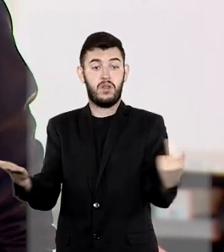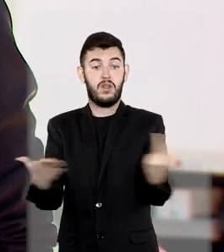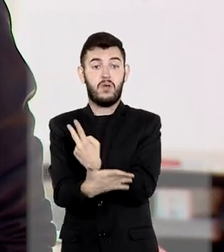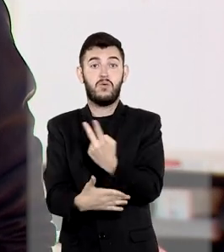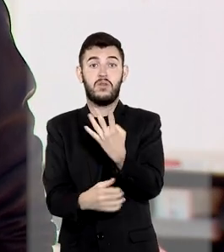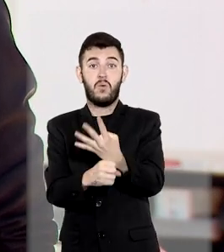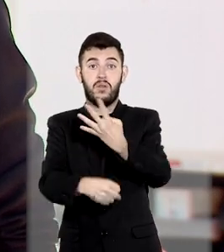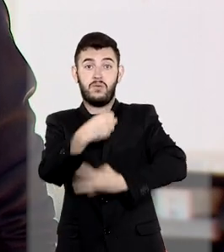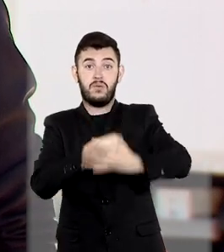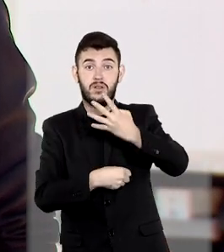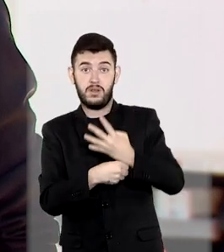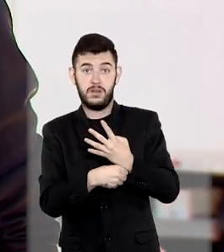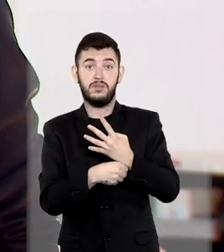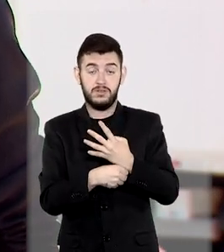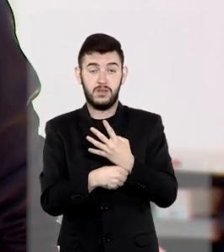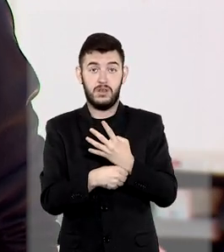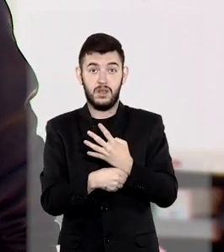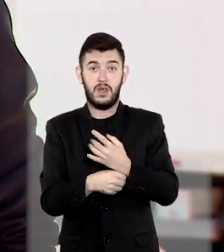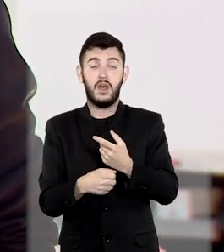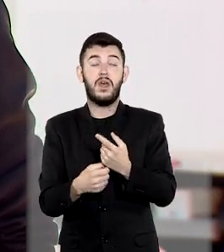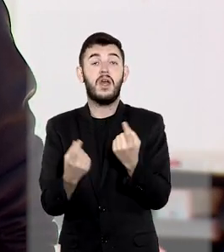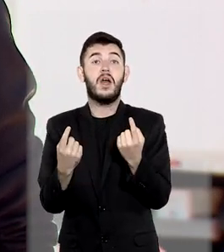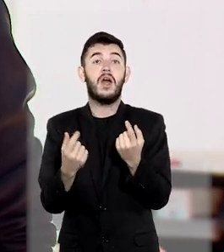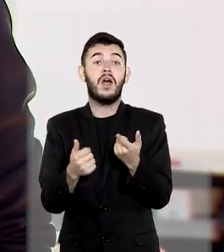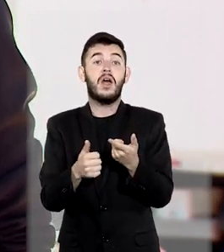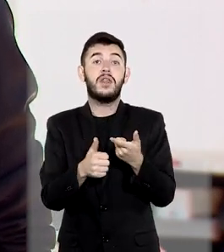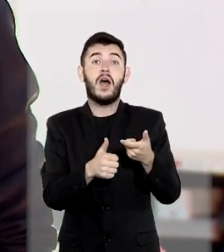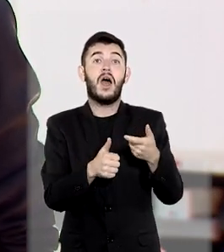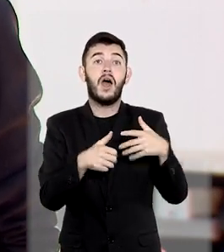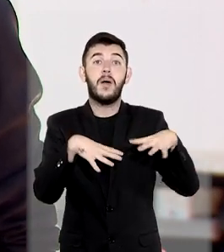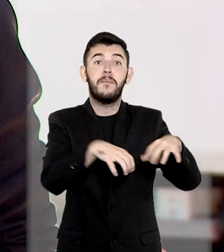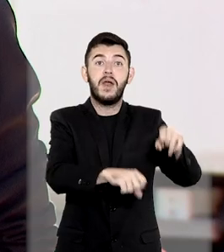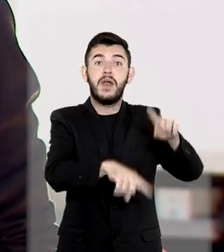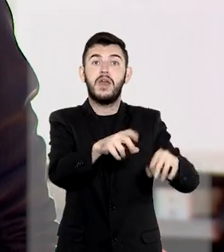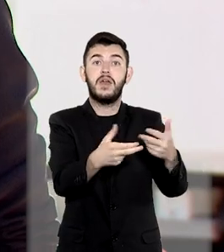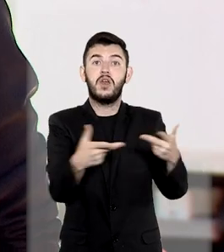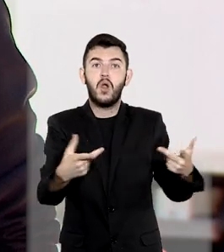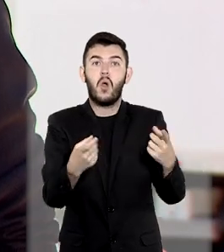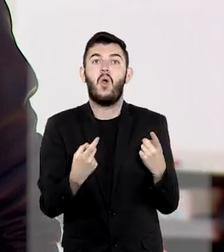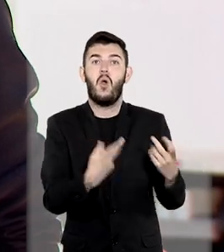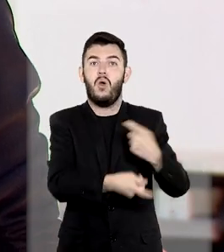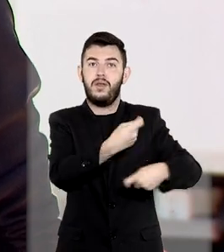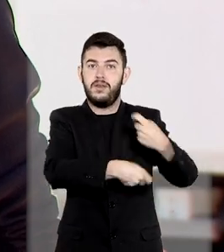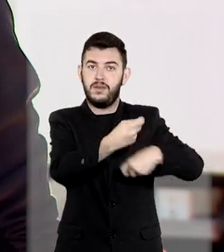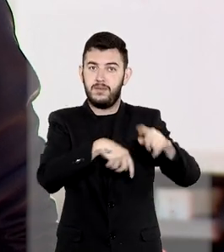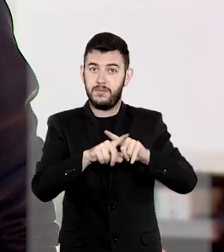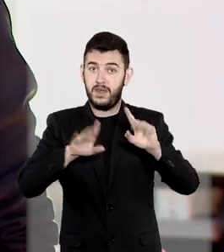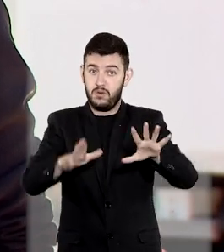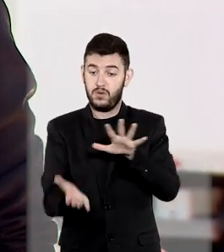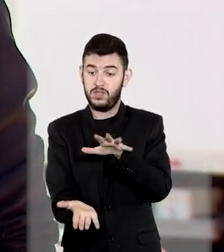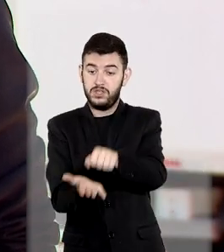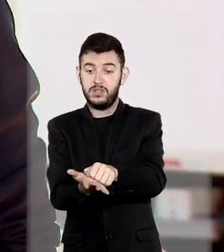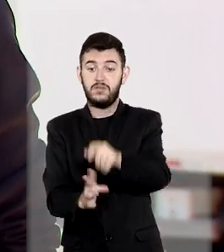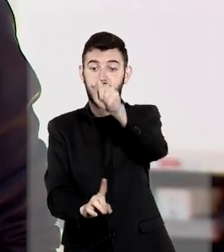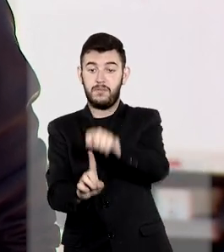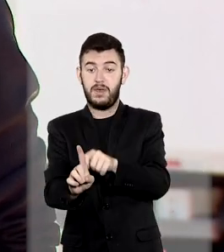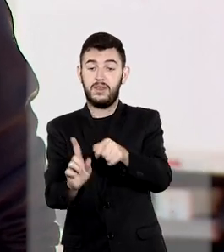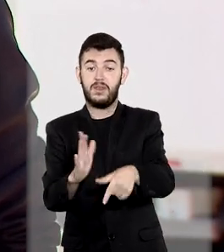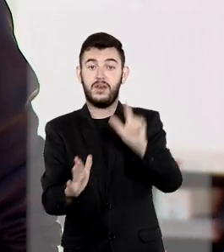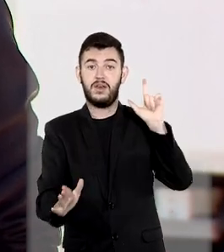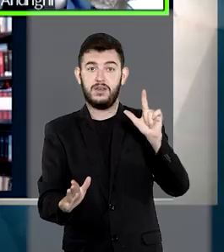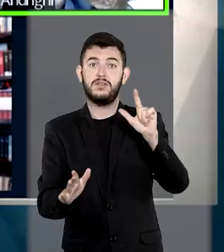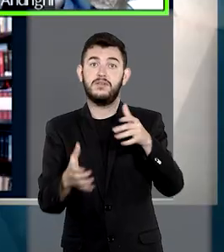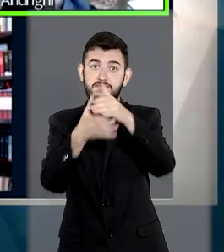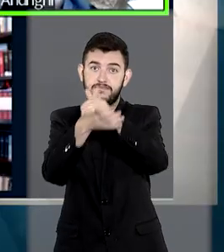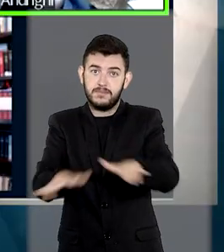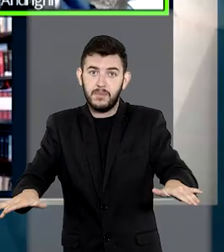celebrado 4 anos antes do deferimento da penhora, mas o registro público só foi realizado 1 mês antes da efetivação da